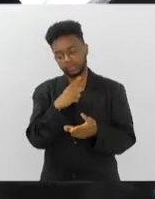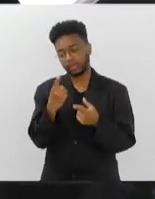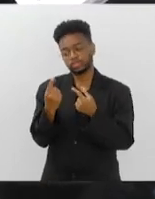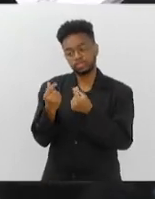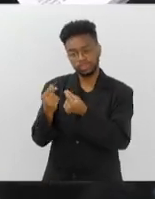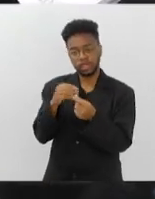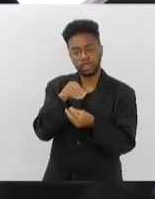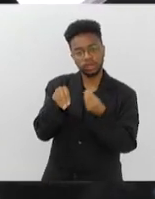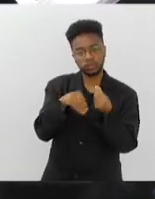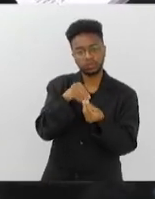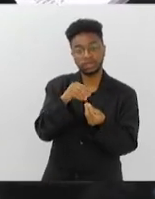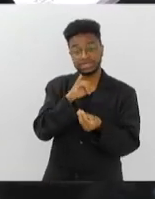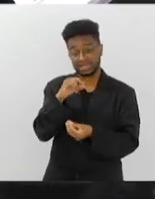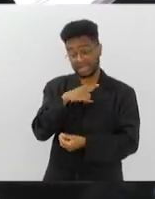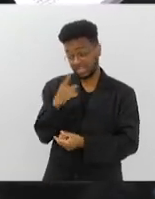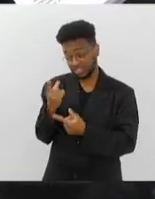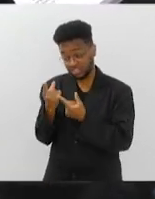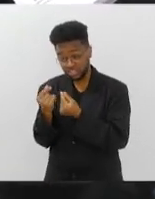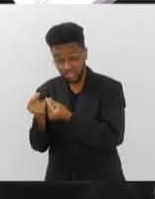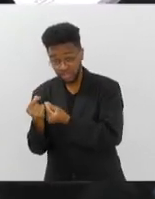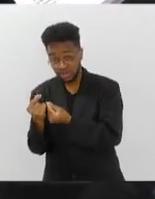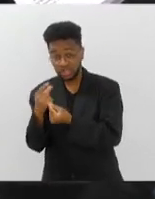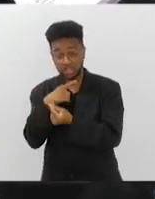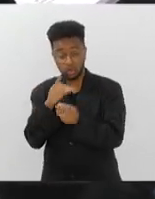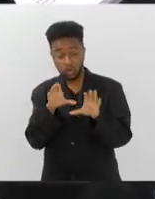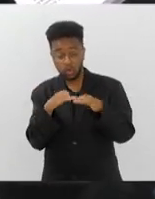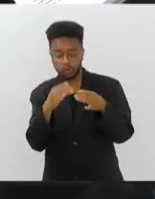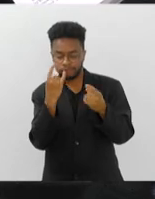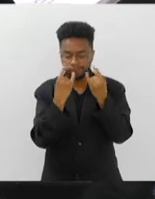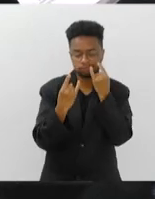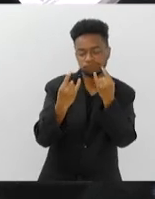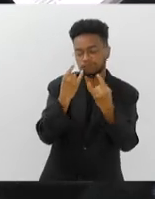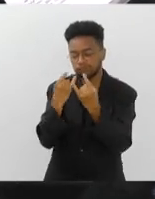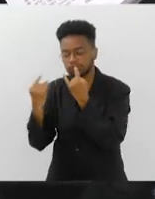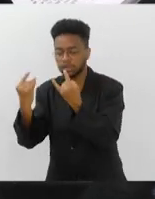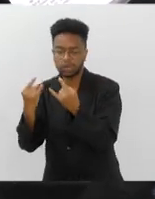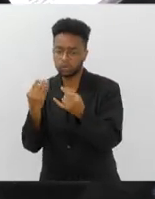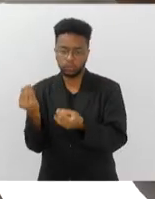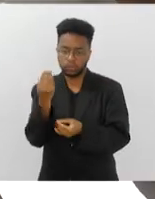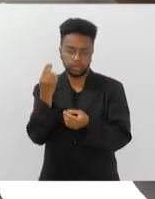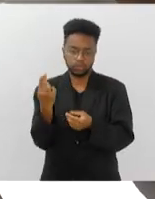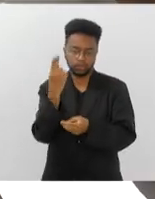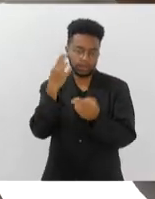Onde tem dinheiro, tem obsessor. É inexorável.